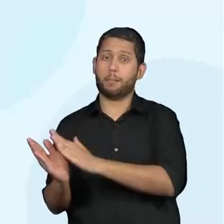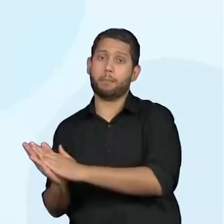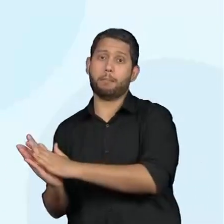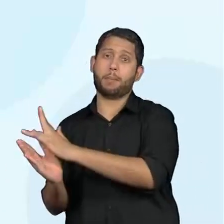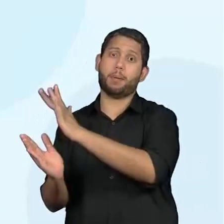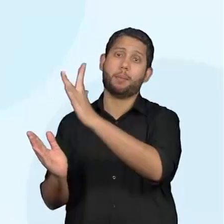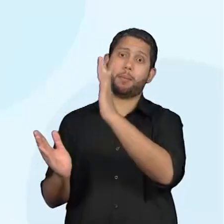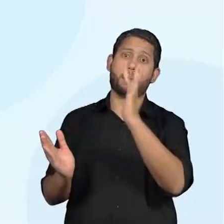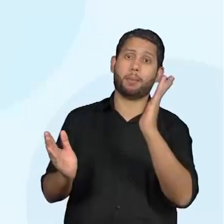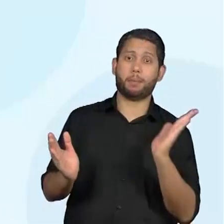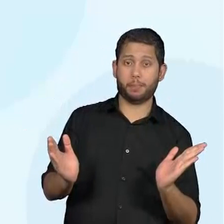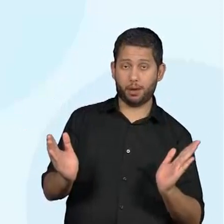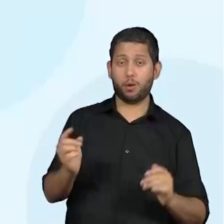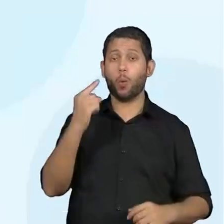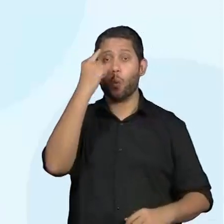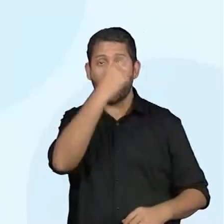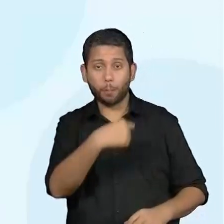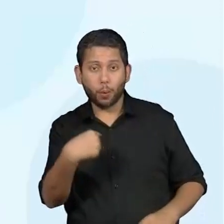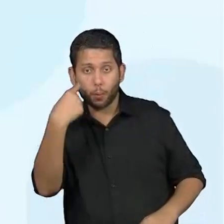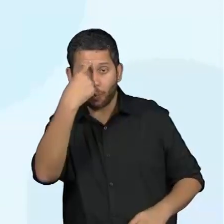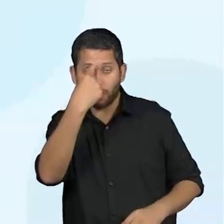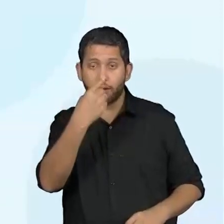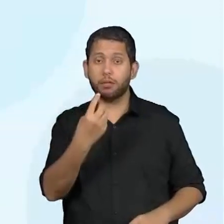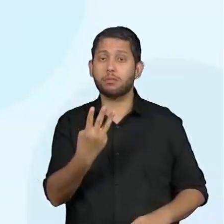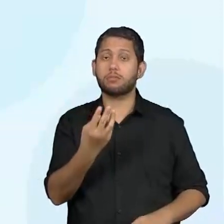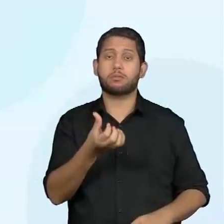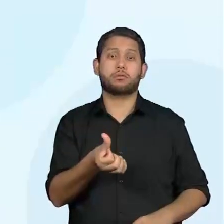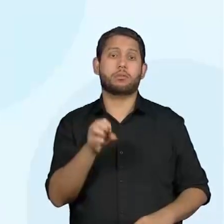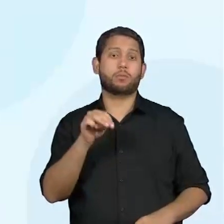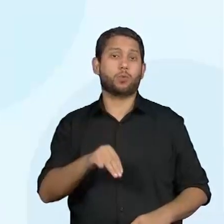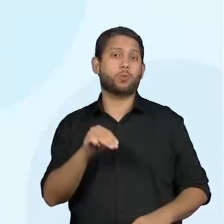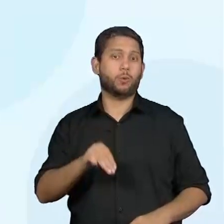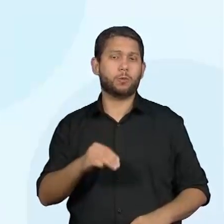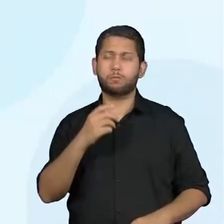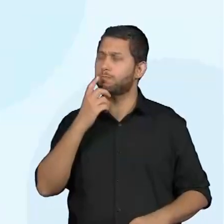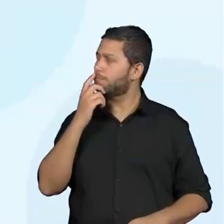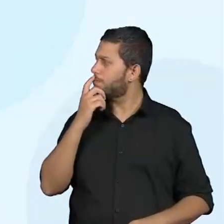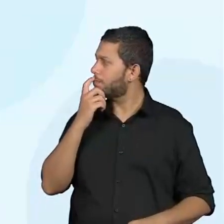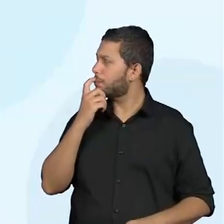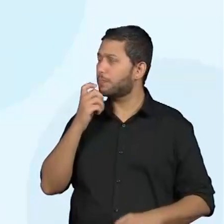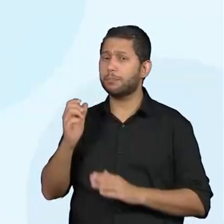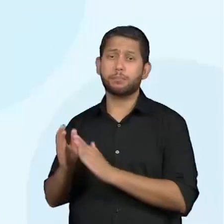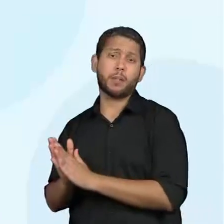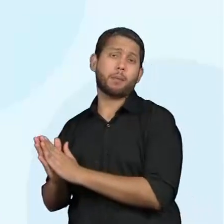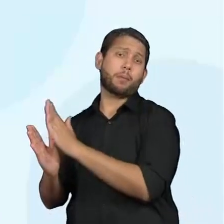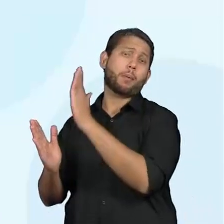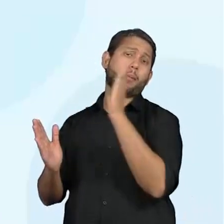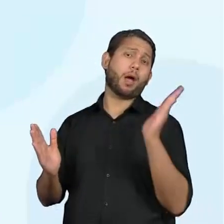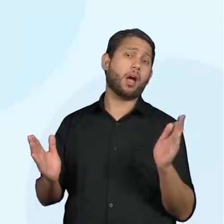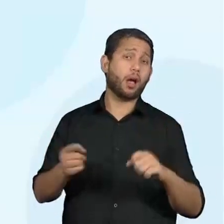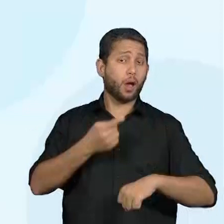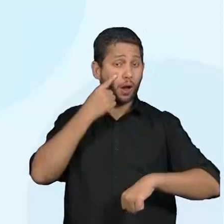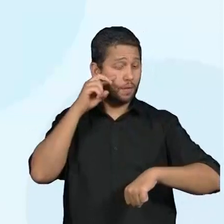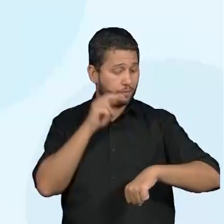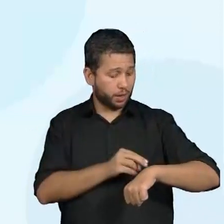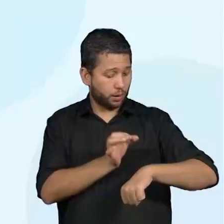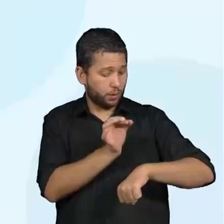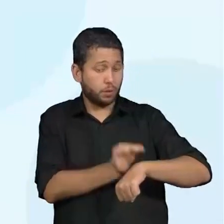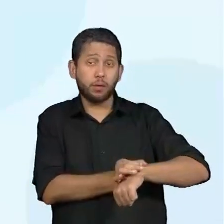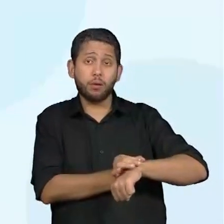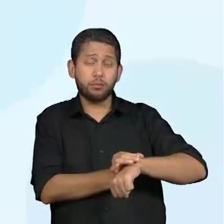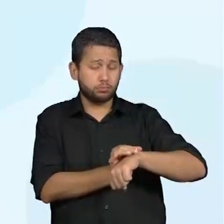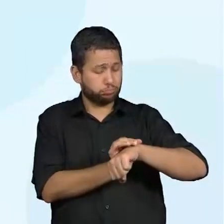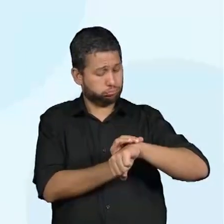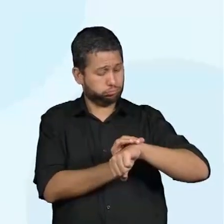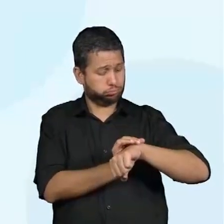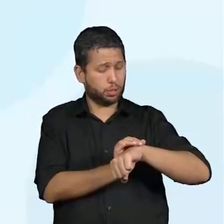as 17 horas e aumentou 36 minutos daí desses 20 que a